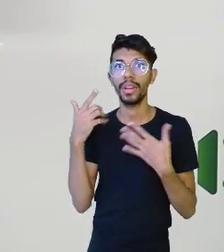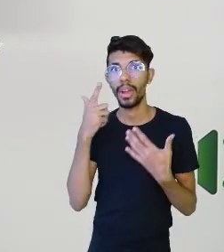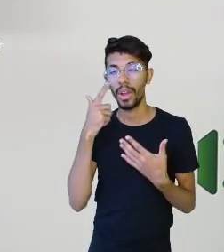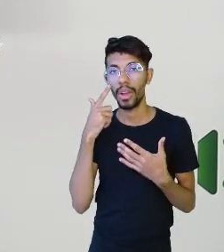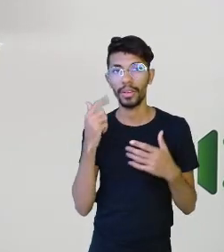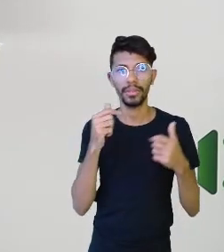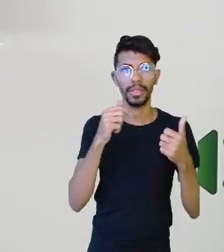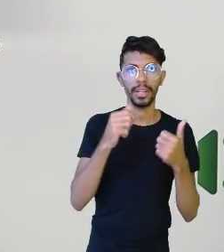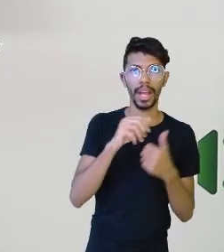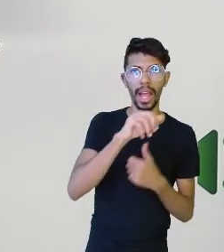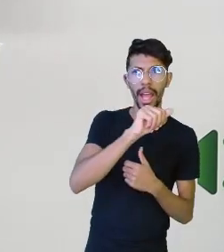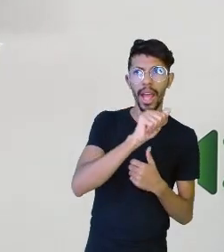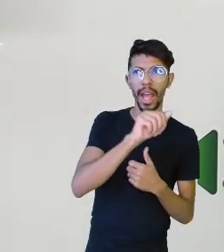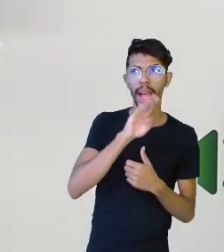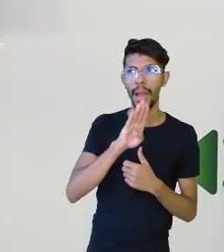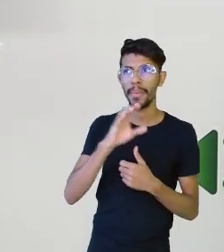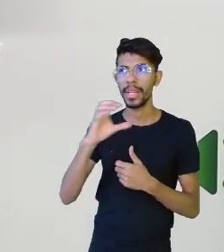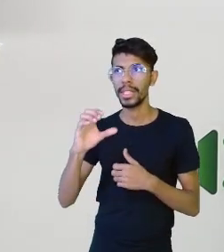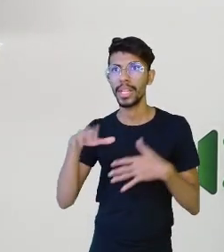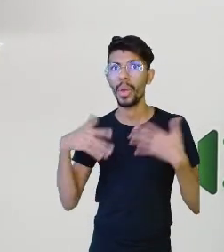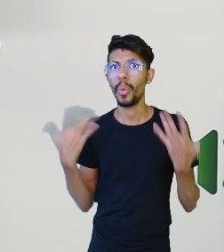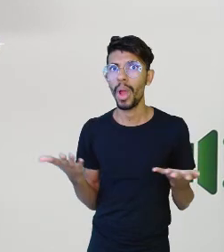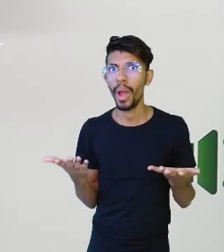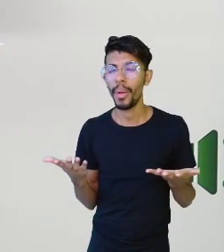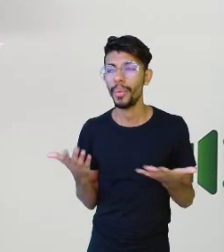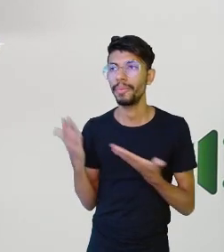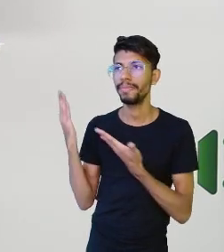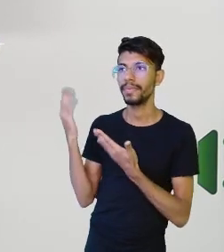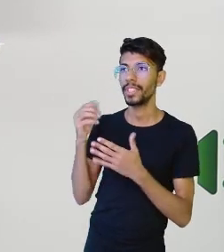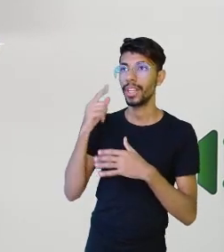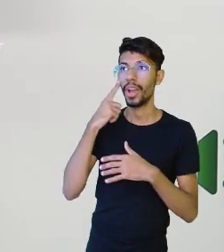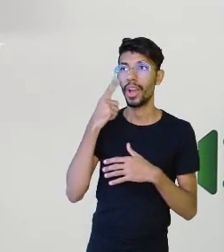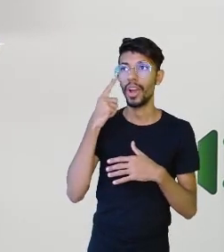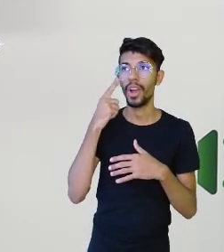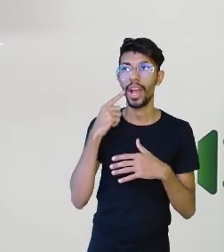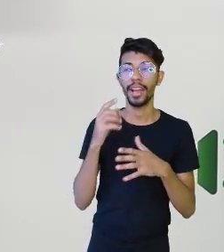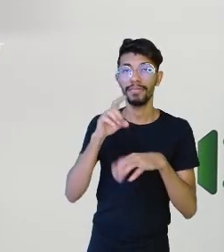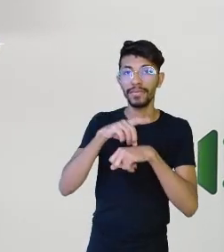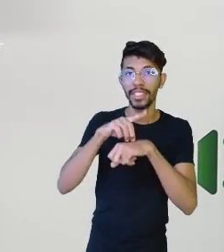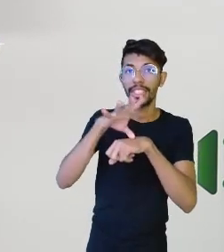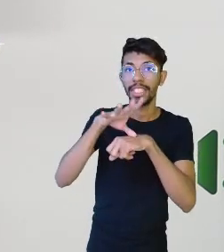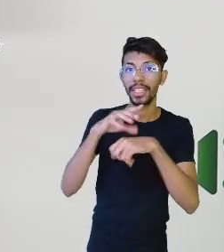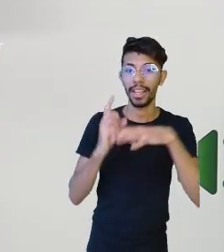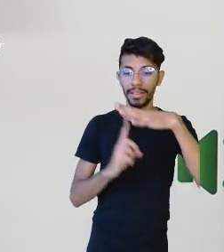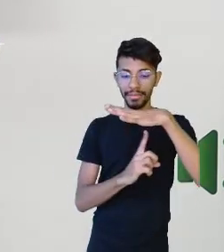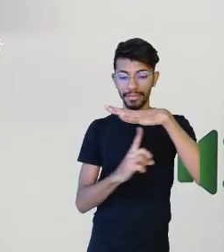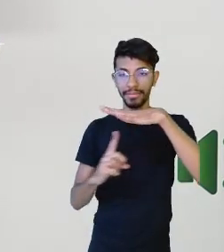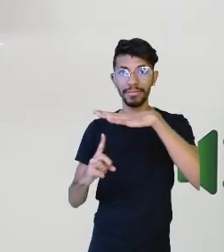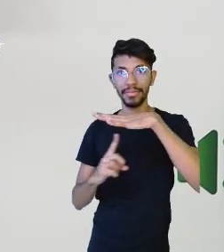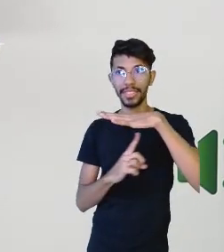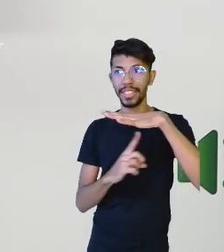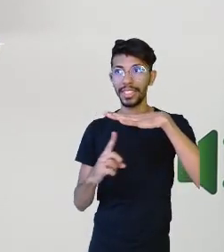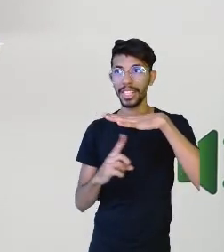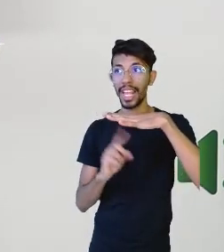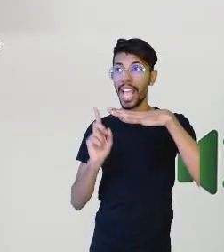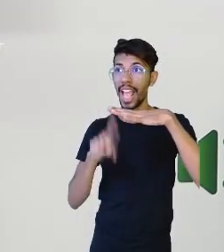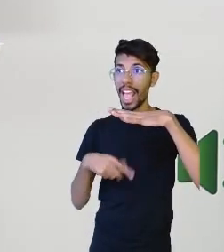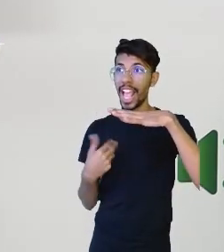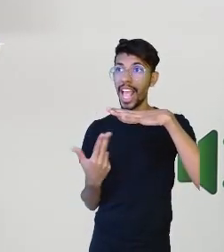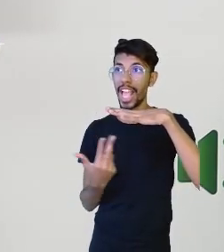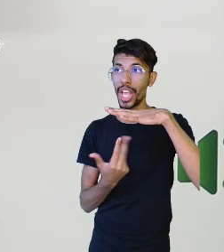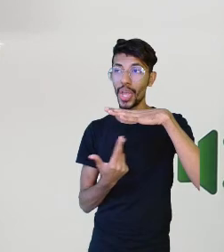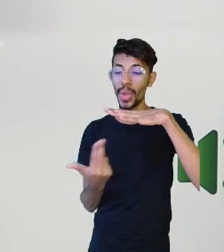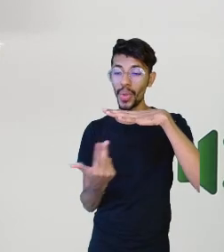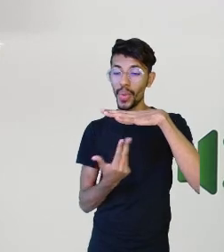dica. O denominador, ele é igual. Eu vou repetir o